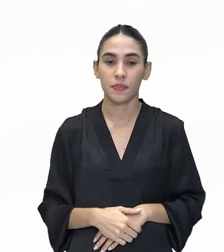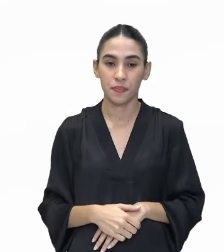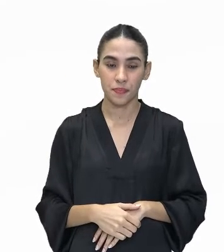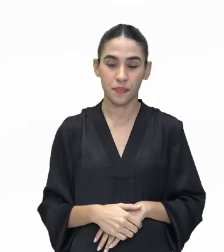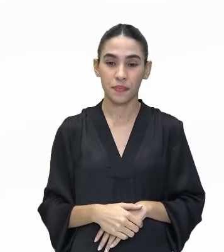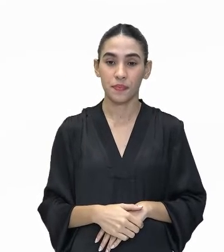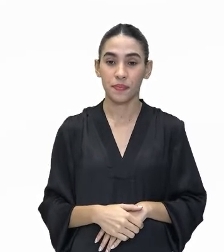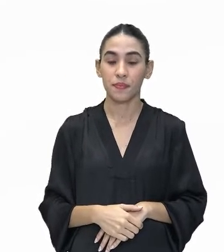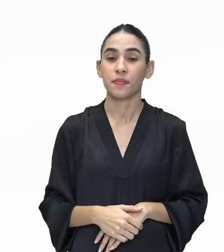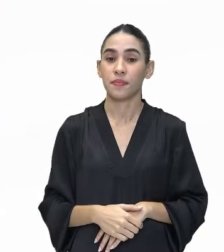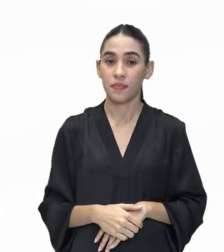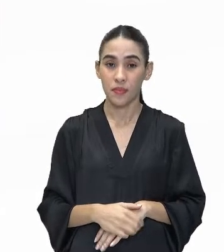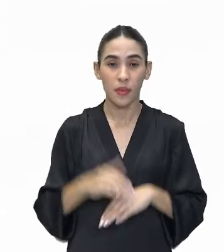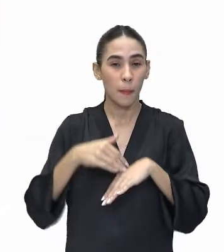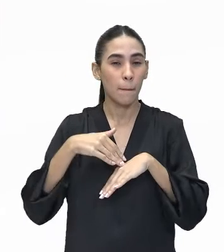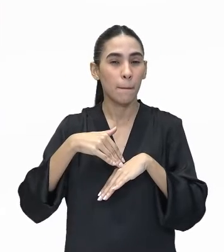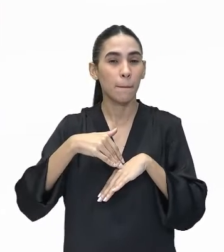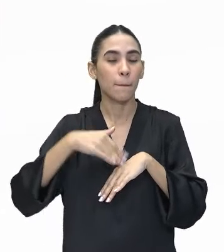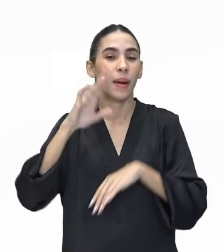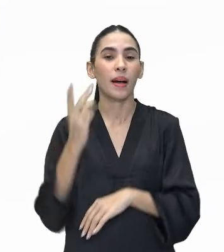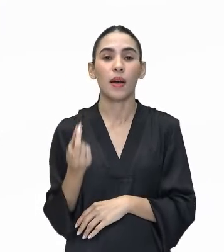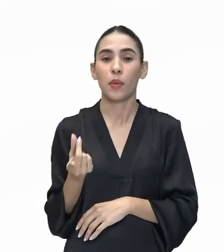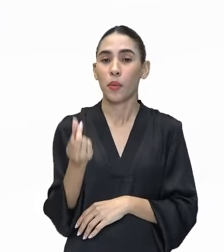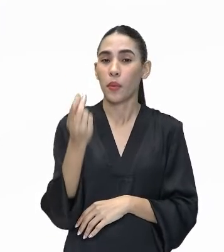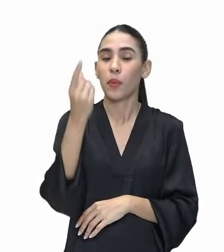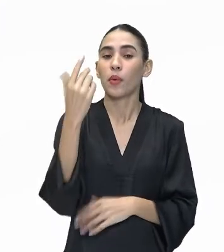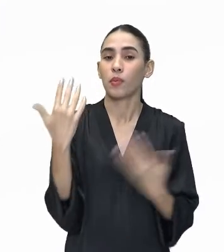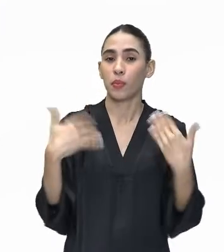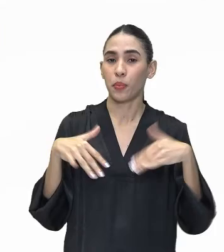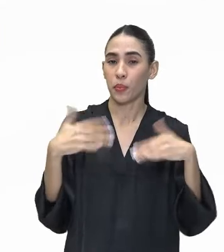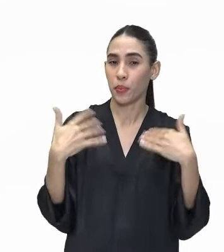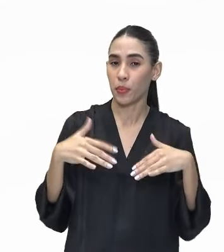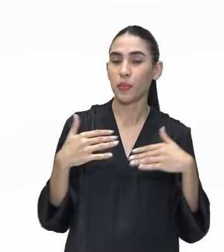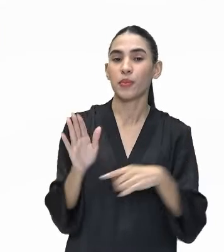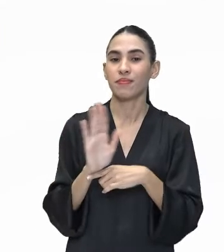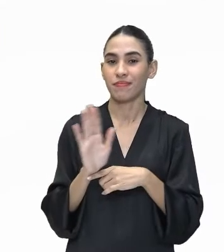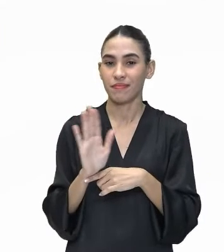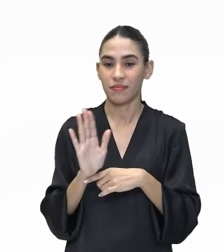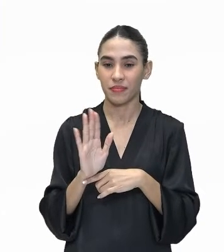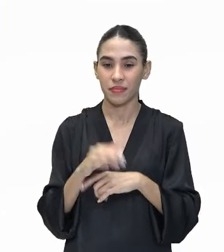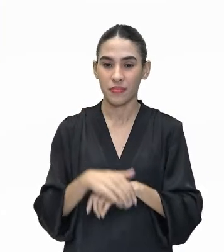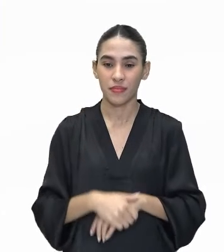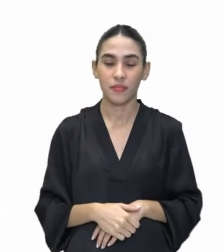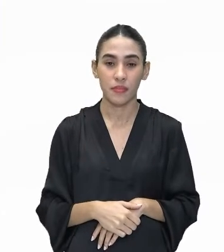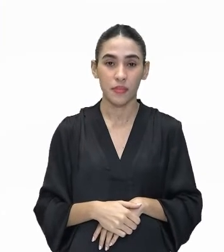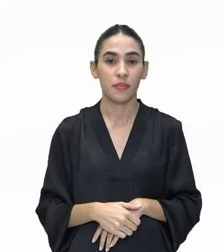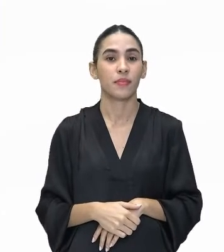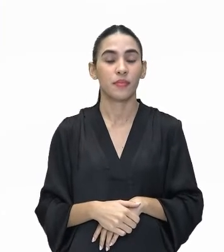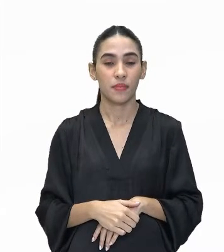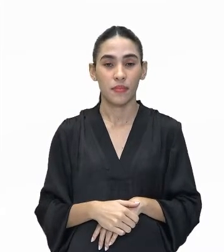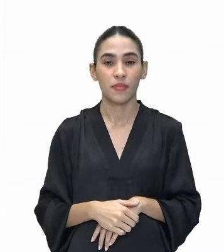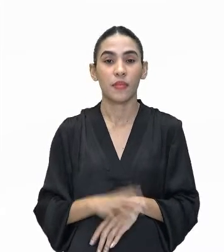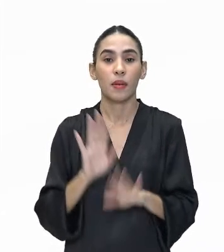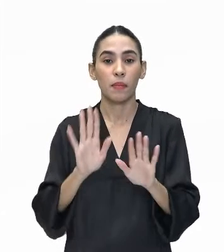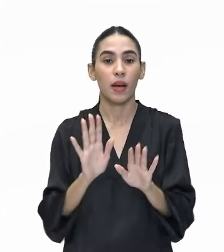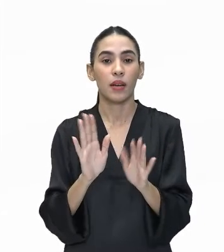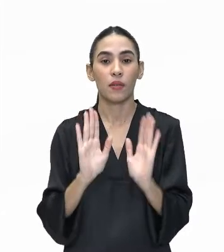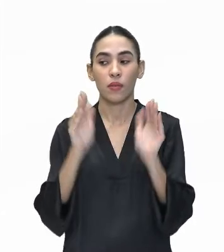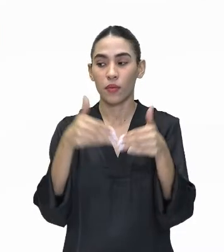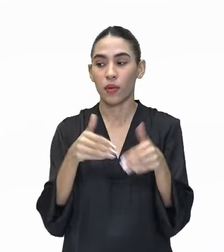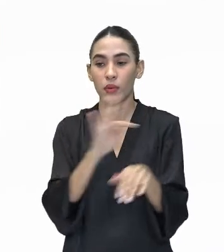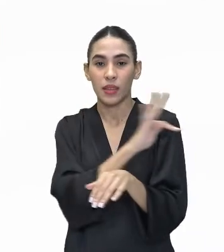animação. É a produção mais cara da história do cinema. Em sentido técnico, com